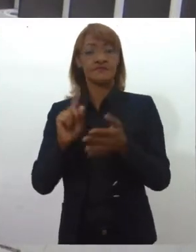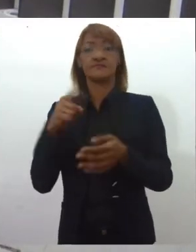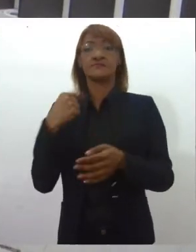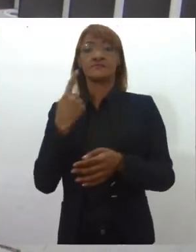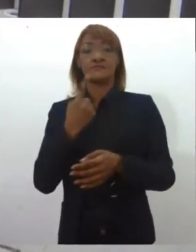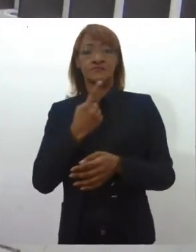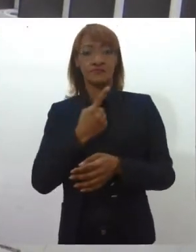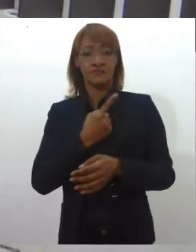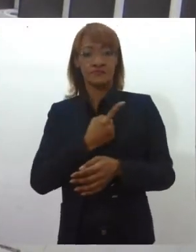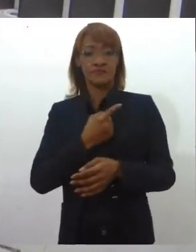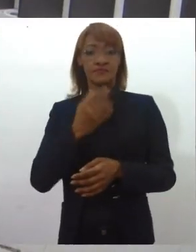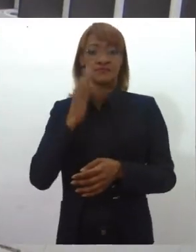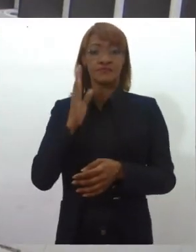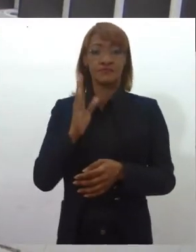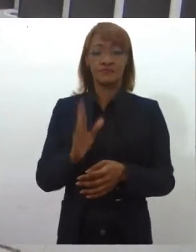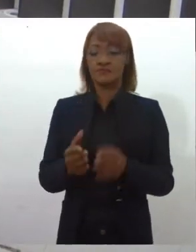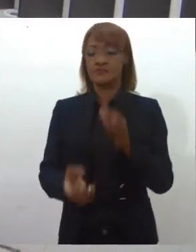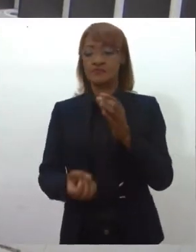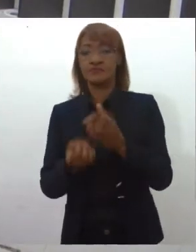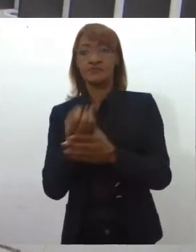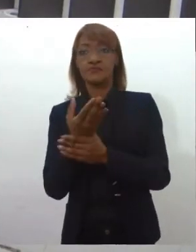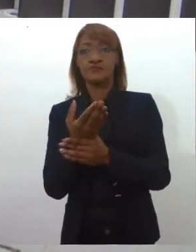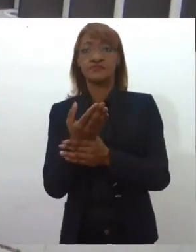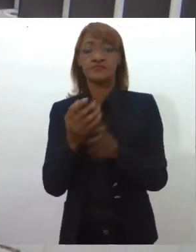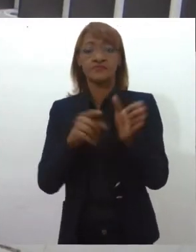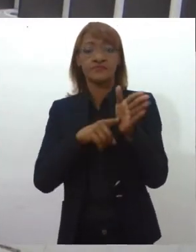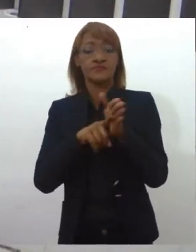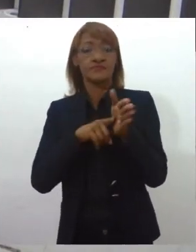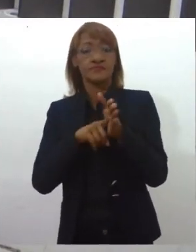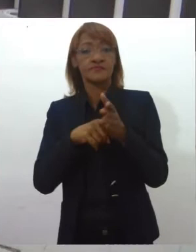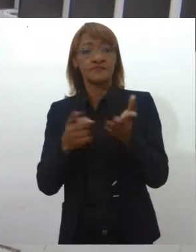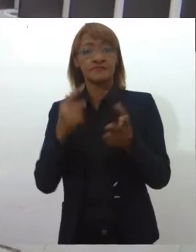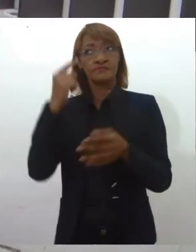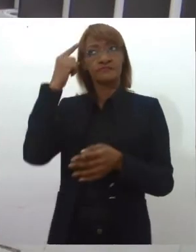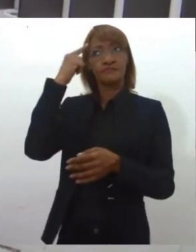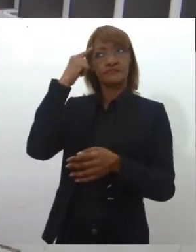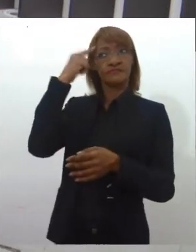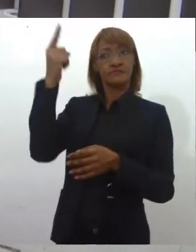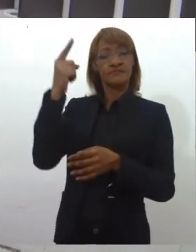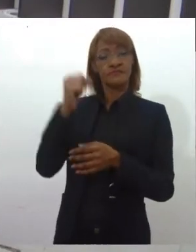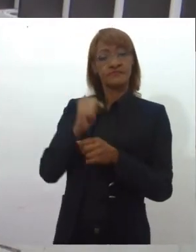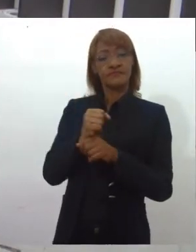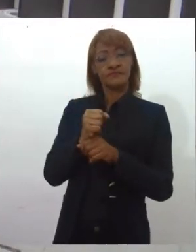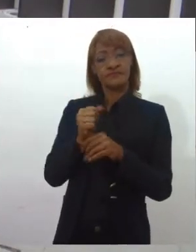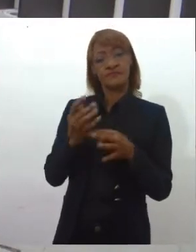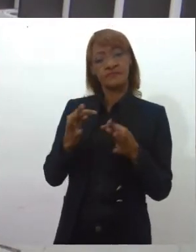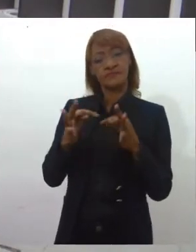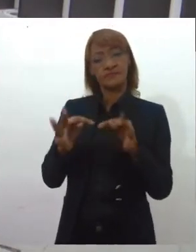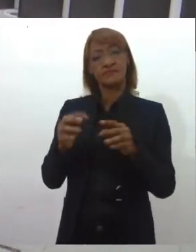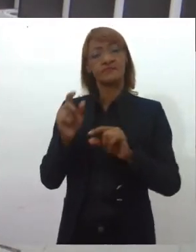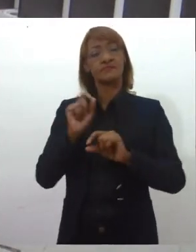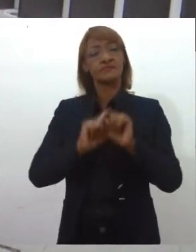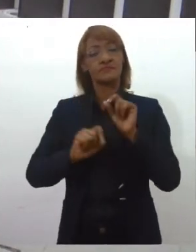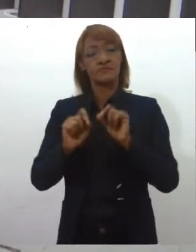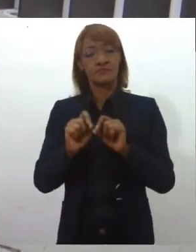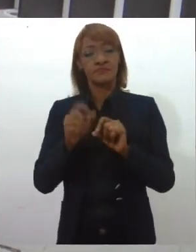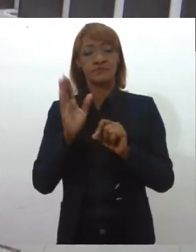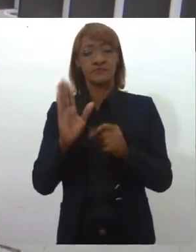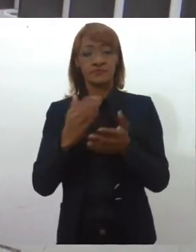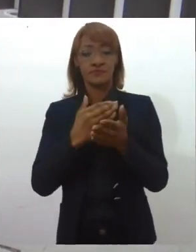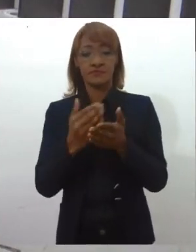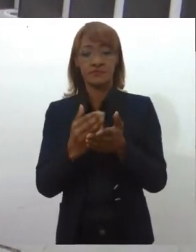para curas de doenças surgem, novas ideias tecnológicas, a evolução tecnológica a partir de